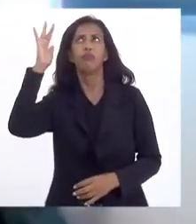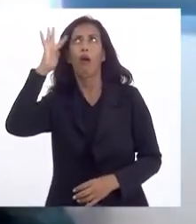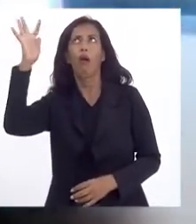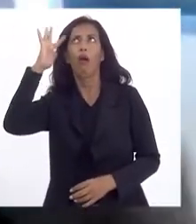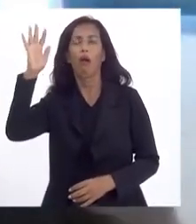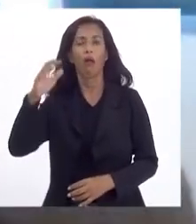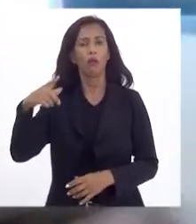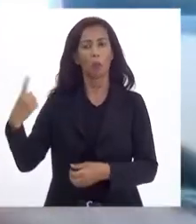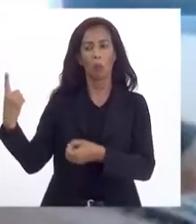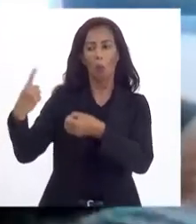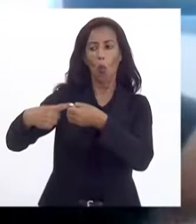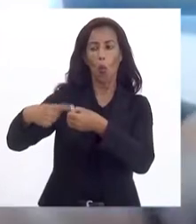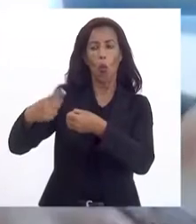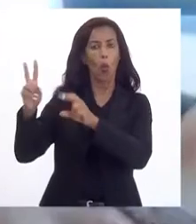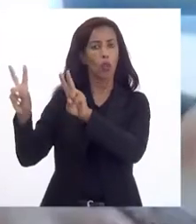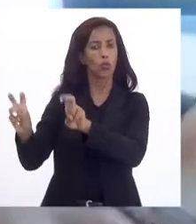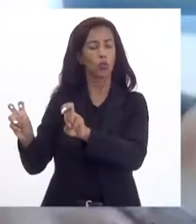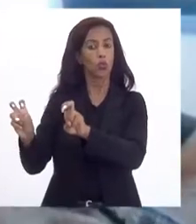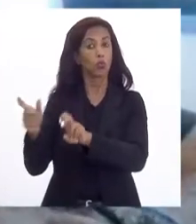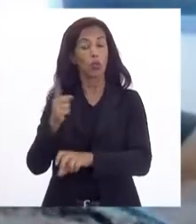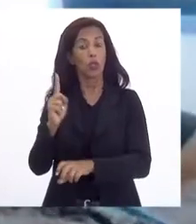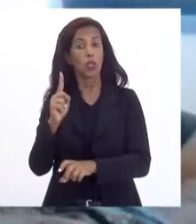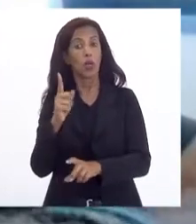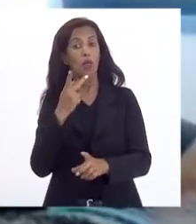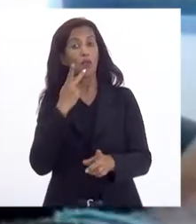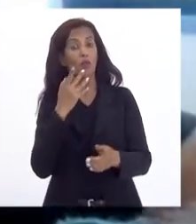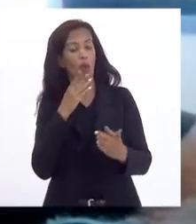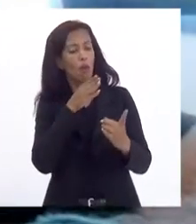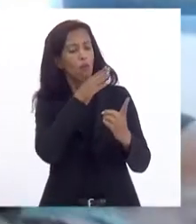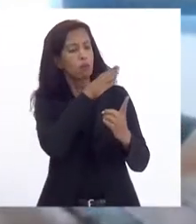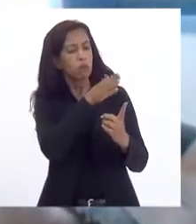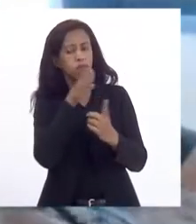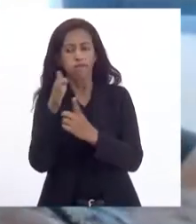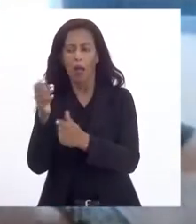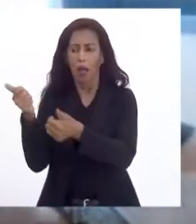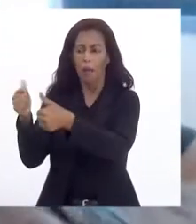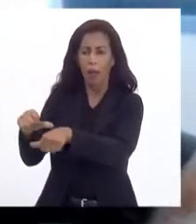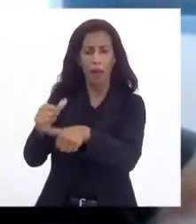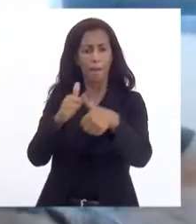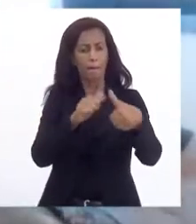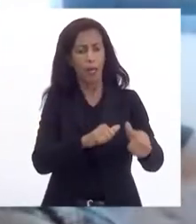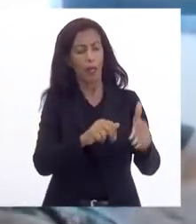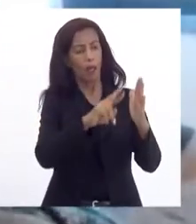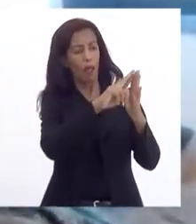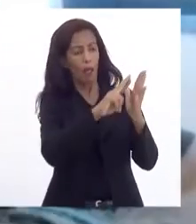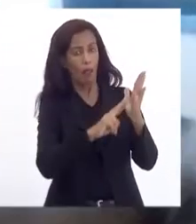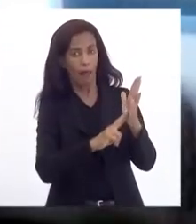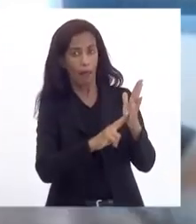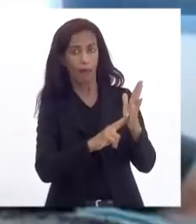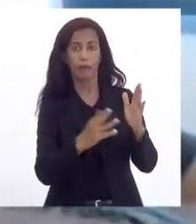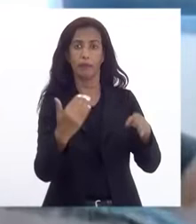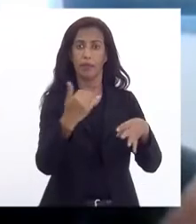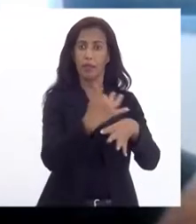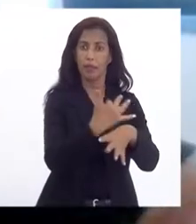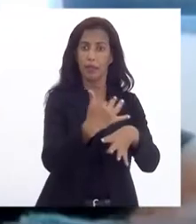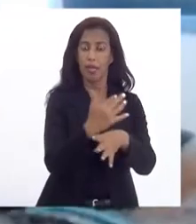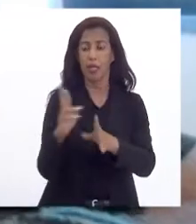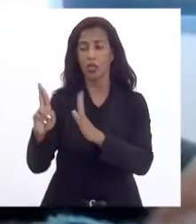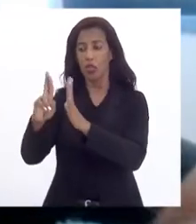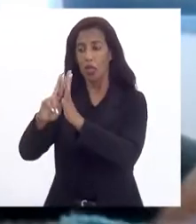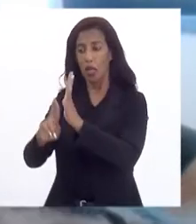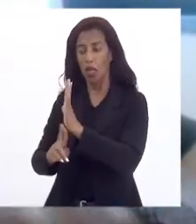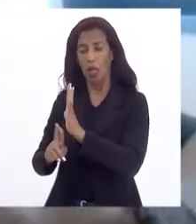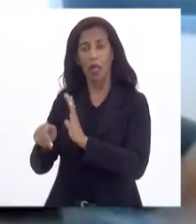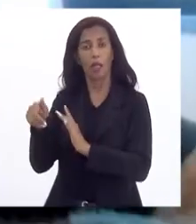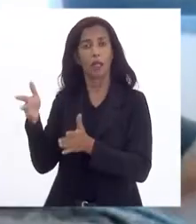questão municipalista, foi sobrepondo os dois, a regra do plano diretor da cidade e a regra do plano